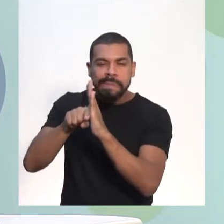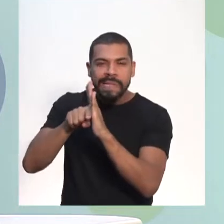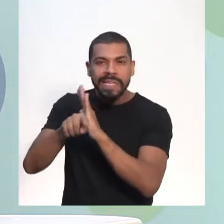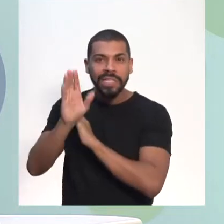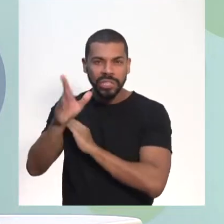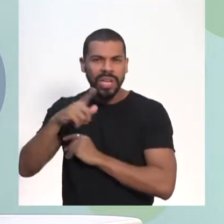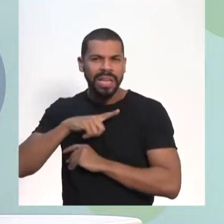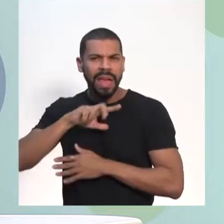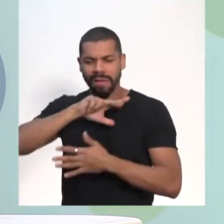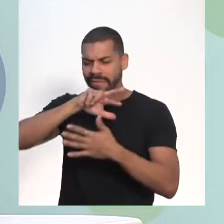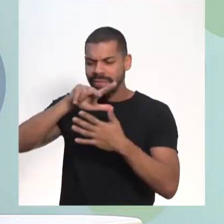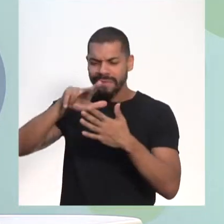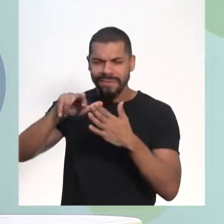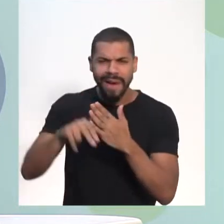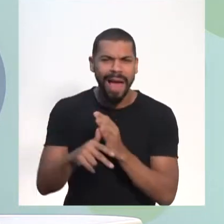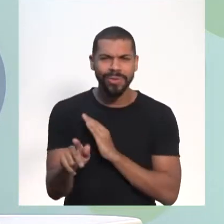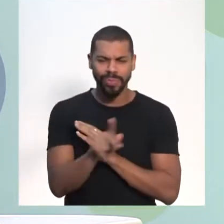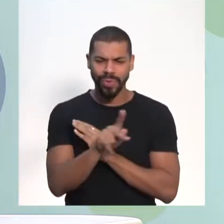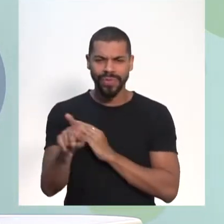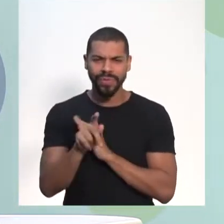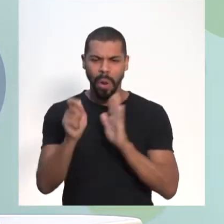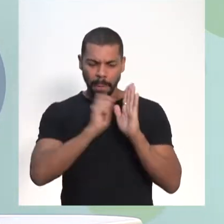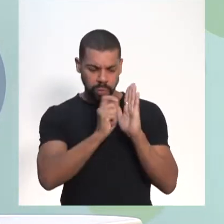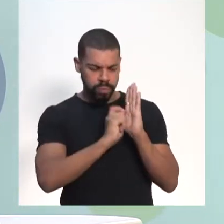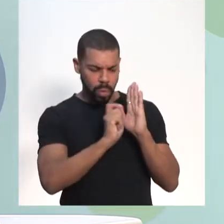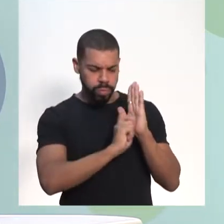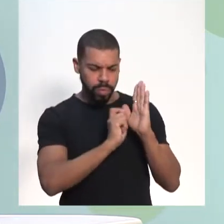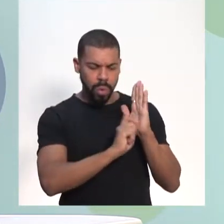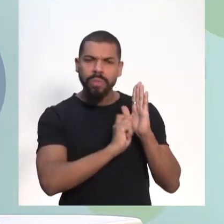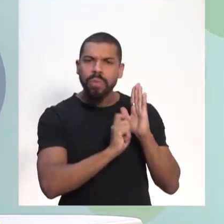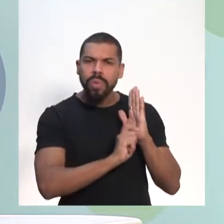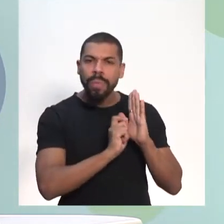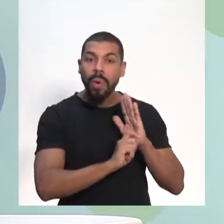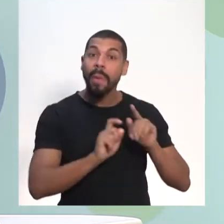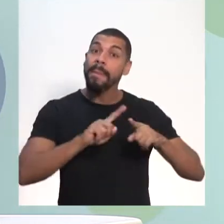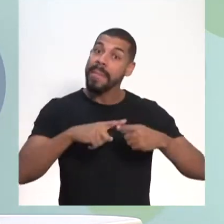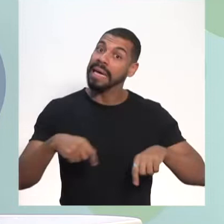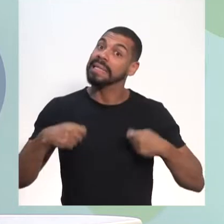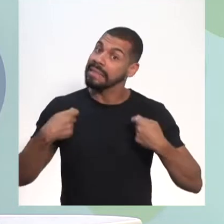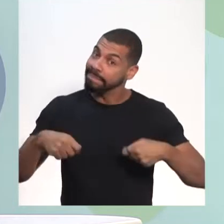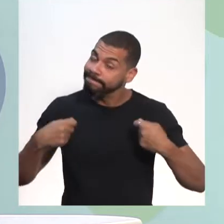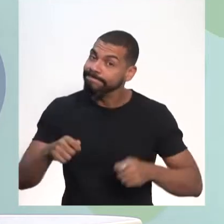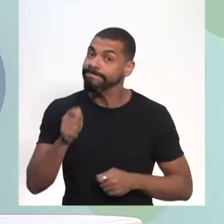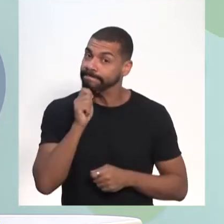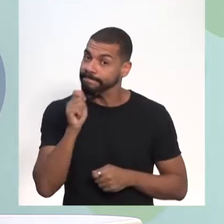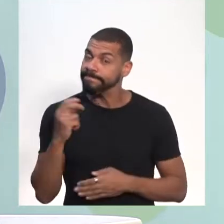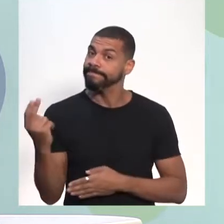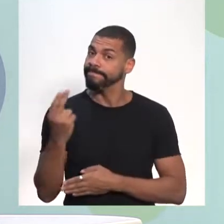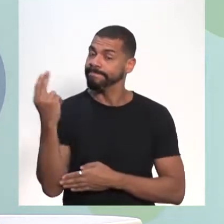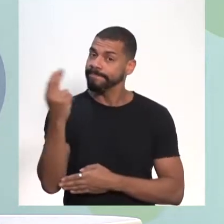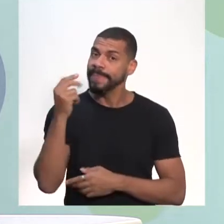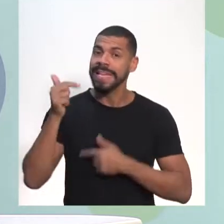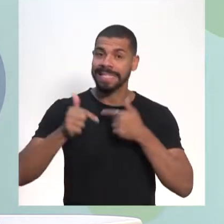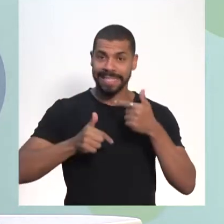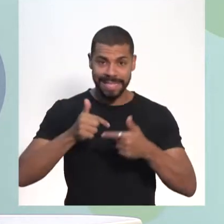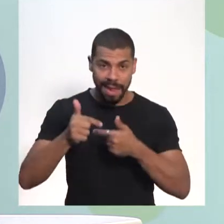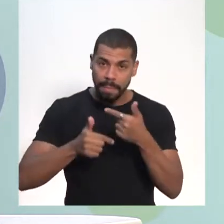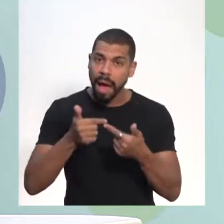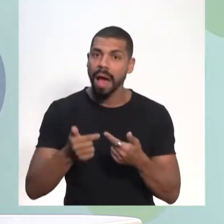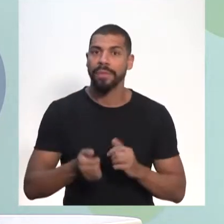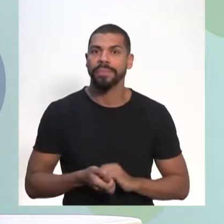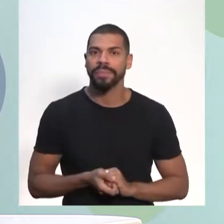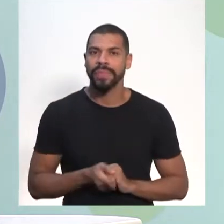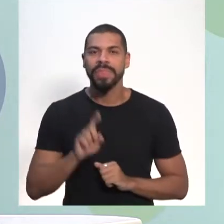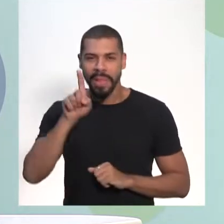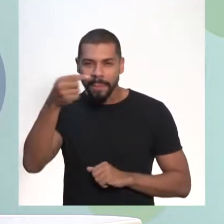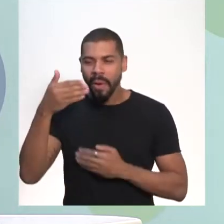aí vários professores preenchendo esse formulário, mas ainda precisamos finalizar esse trabalho, então a gente vai bater